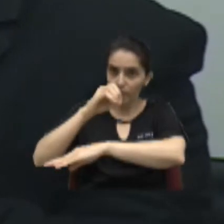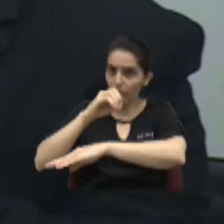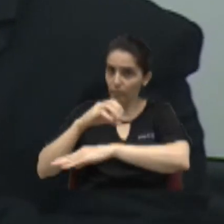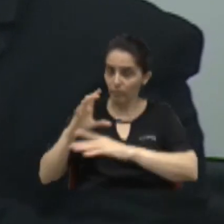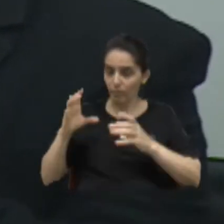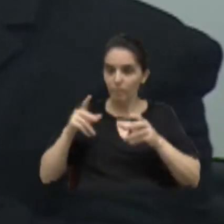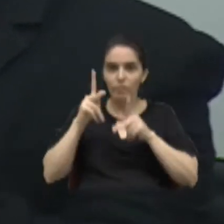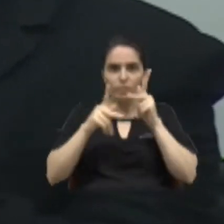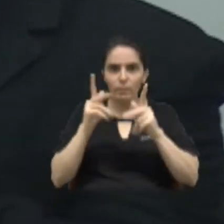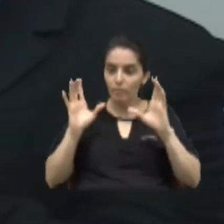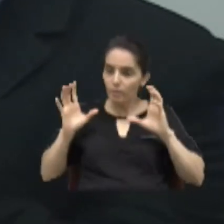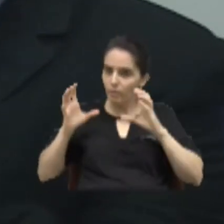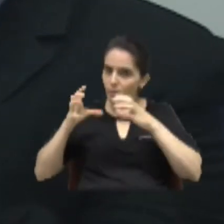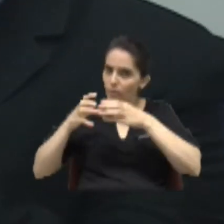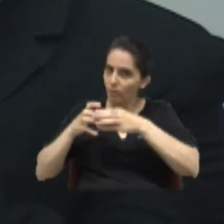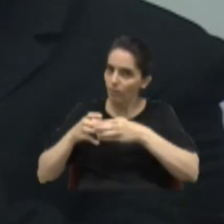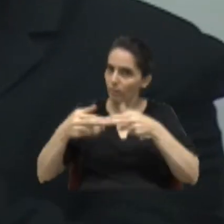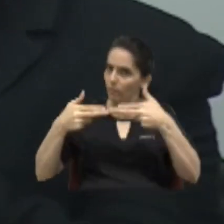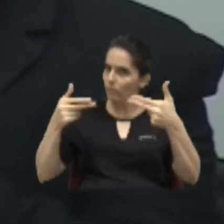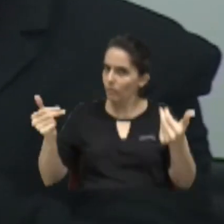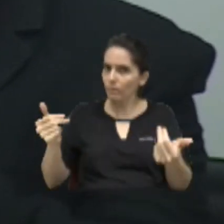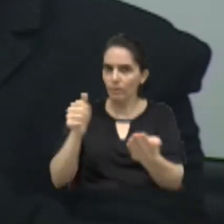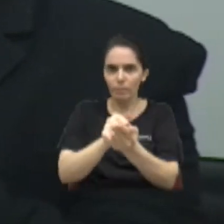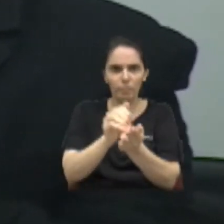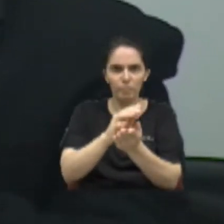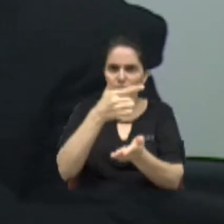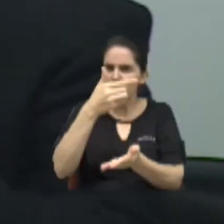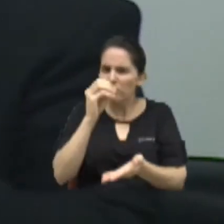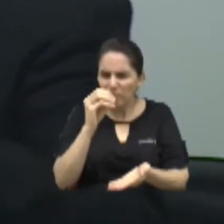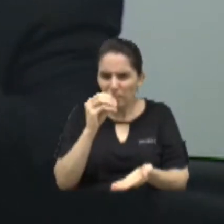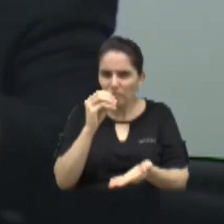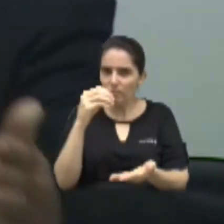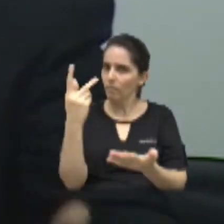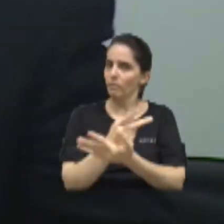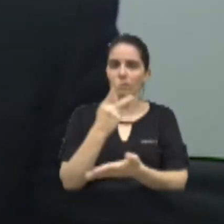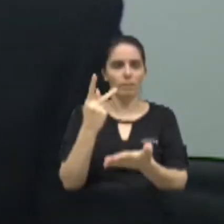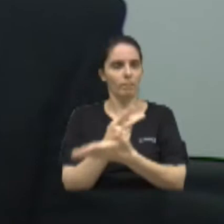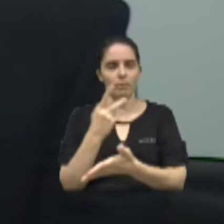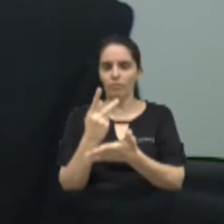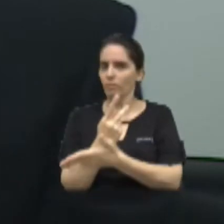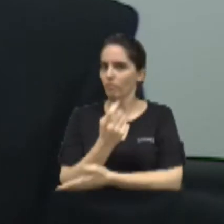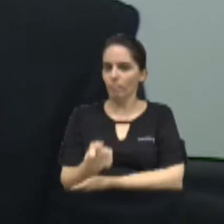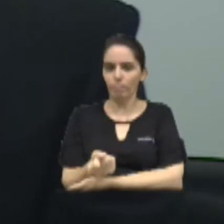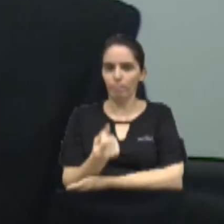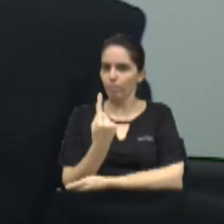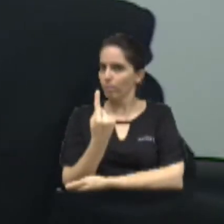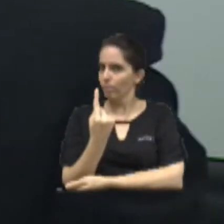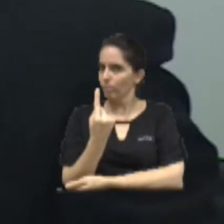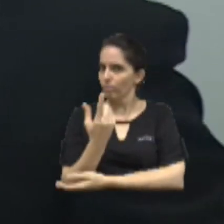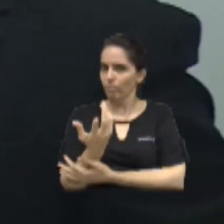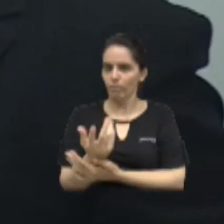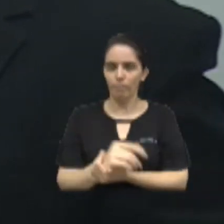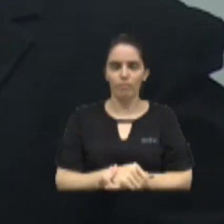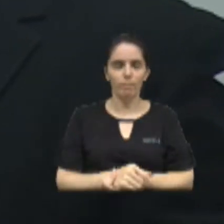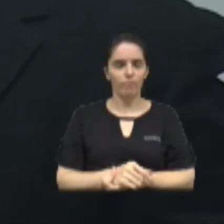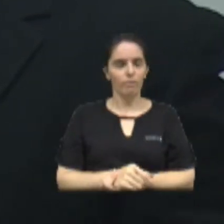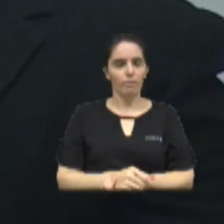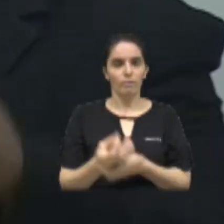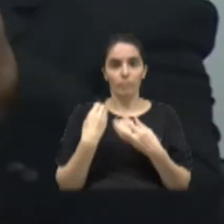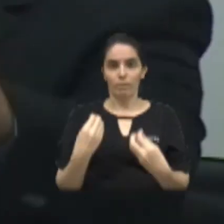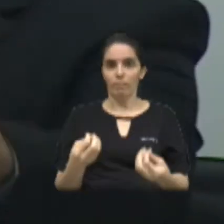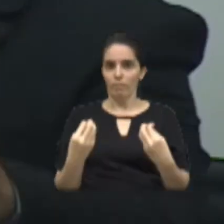Câmara Municipal com várias multas, 10 multas, é porque algo está estranho. Entendeu? Nós não